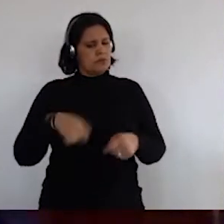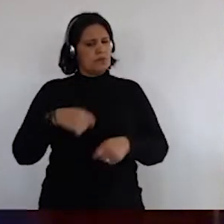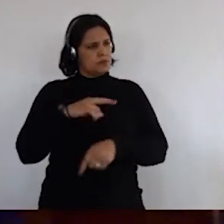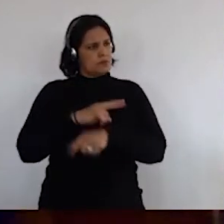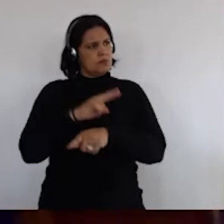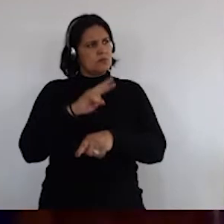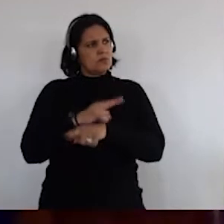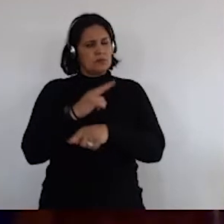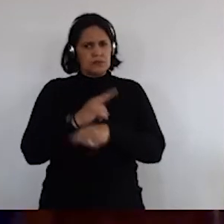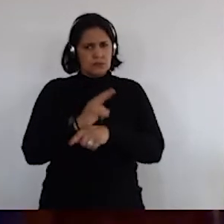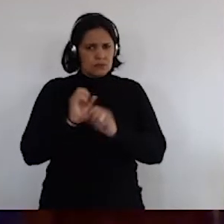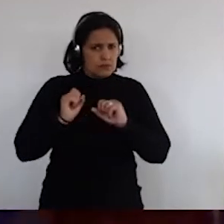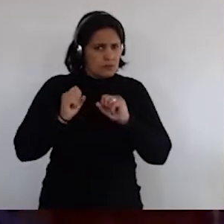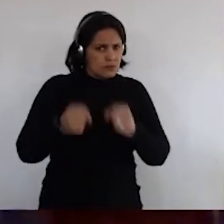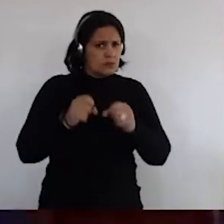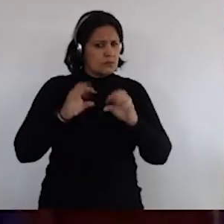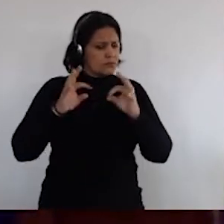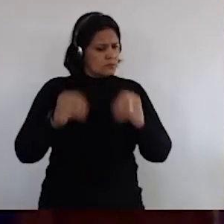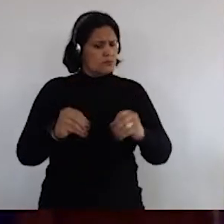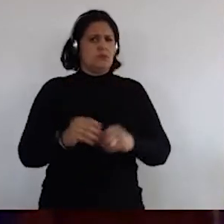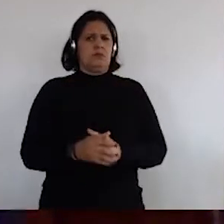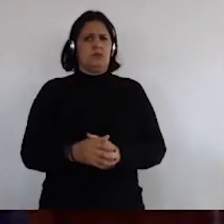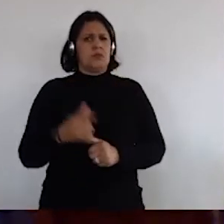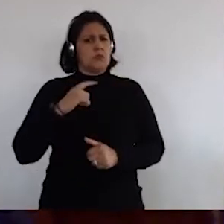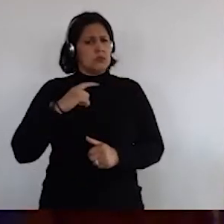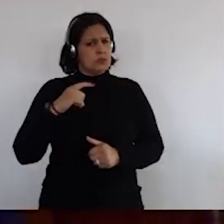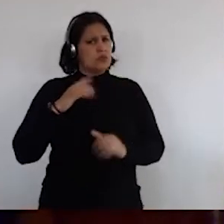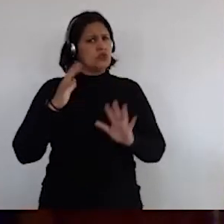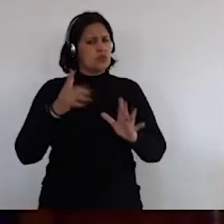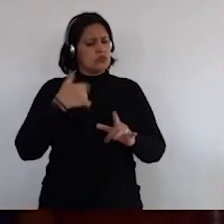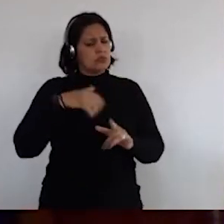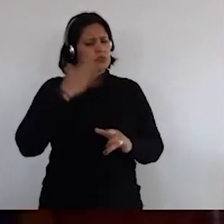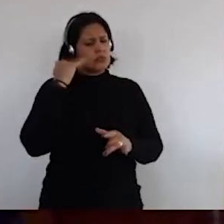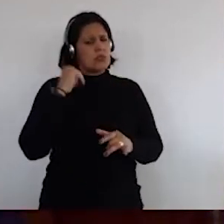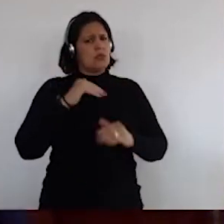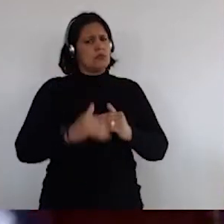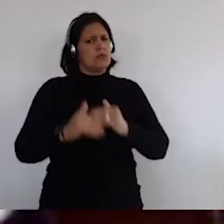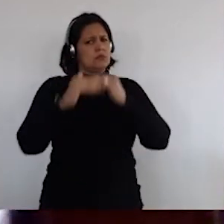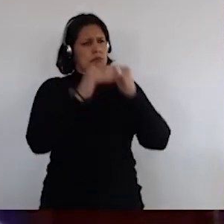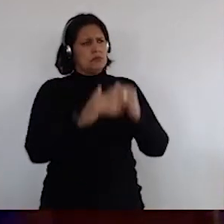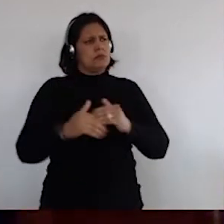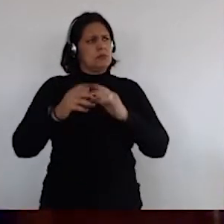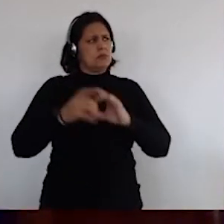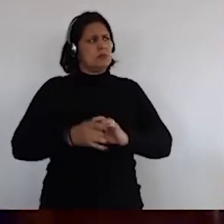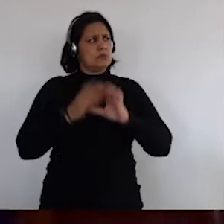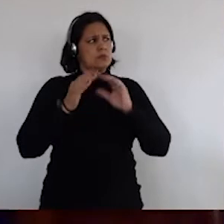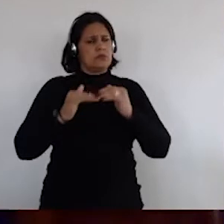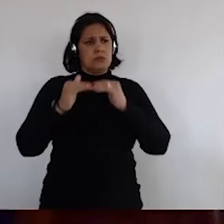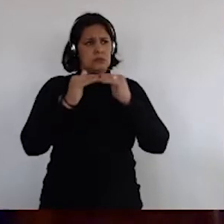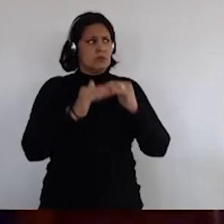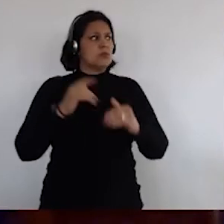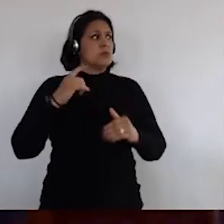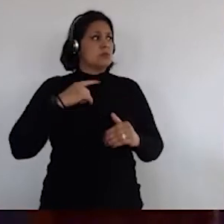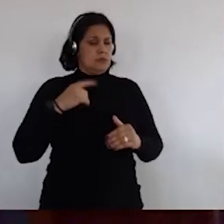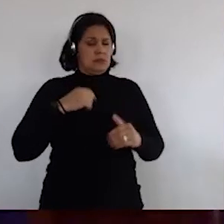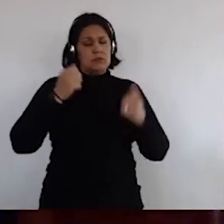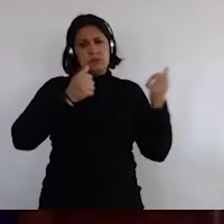na plenitude. A maturidade de uma democracia, ela se explica, presidente